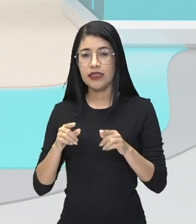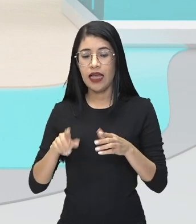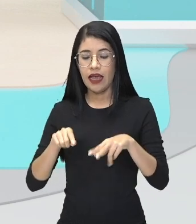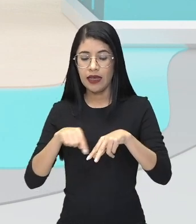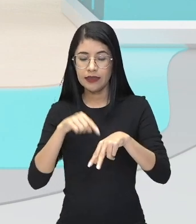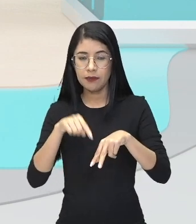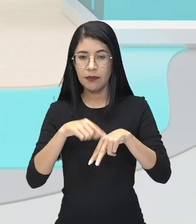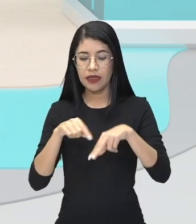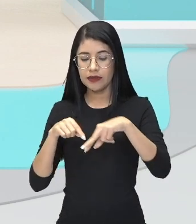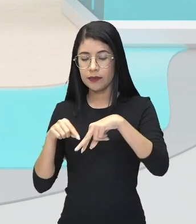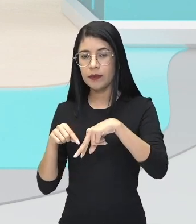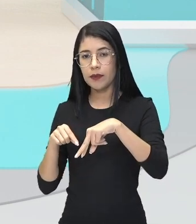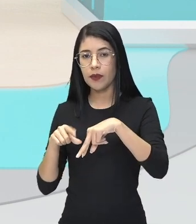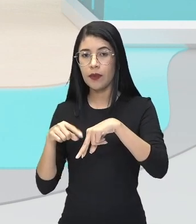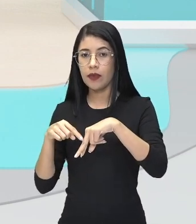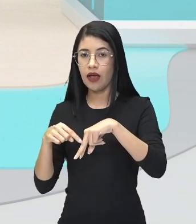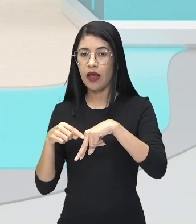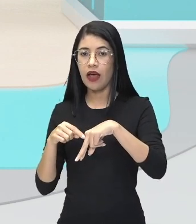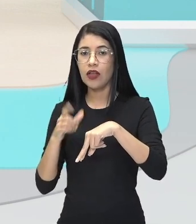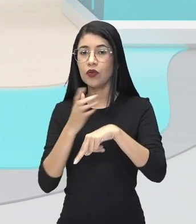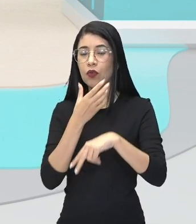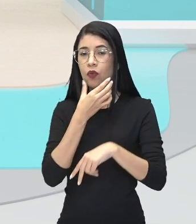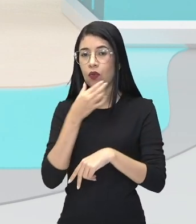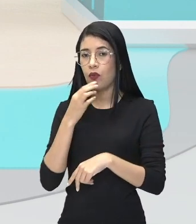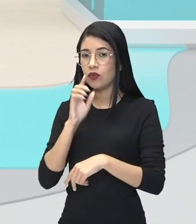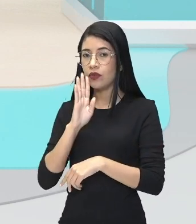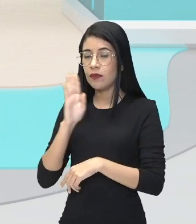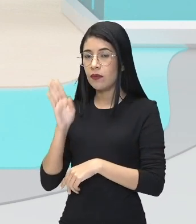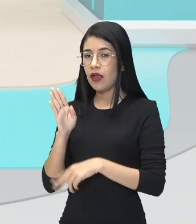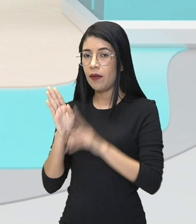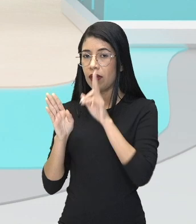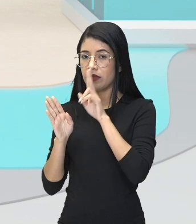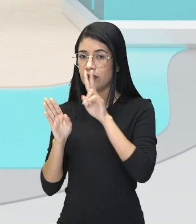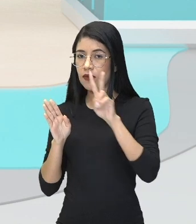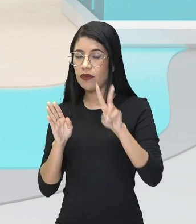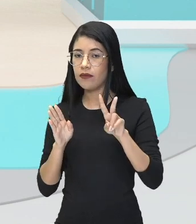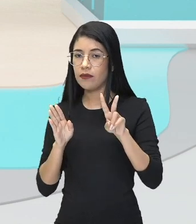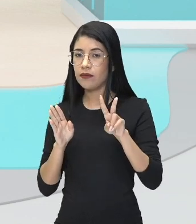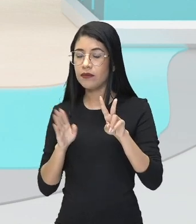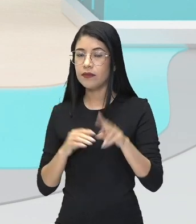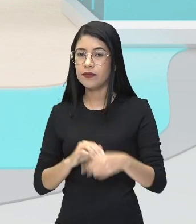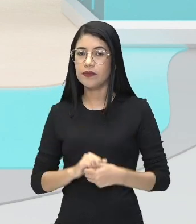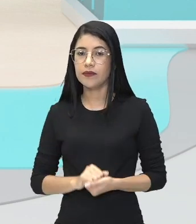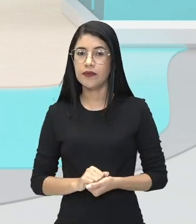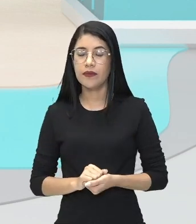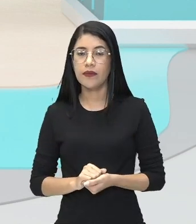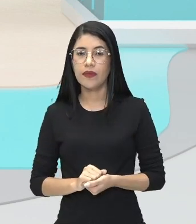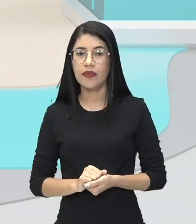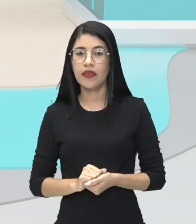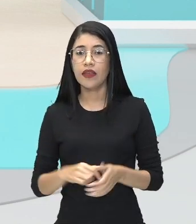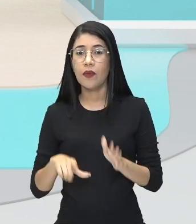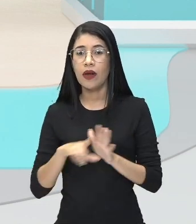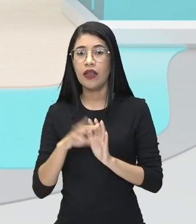estavam o rosto estava lateral, mas o olhar estava frontal. Então, lei da